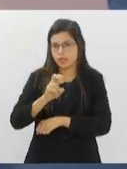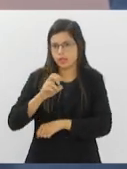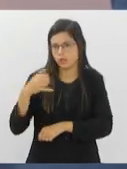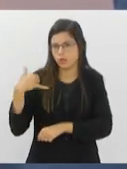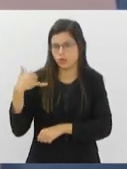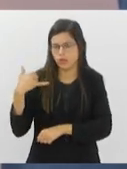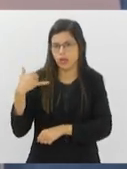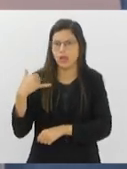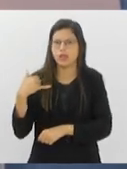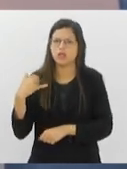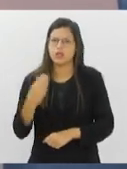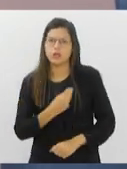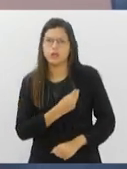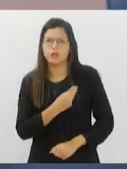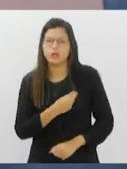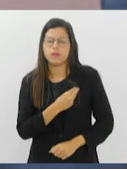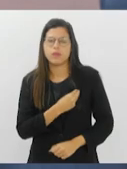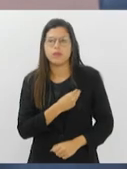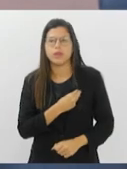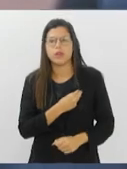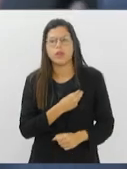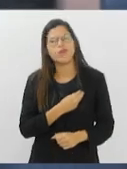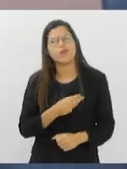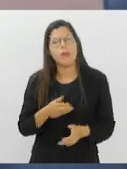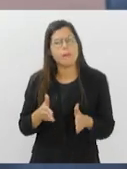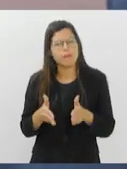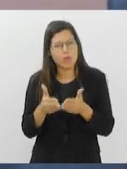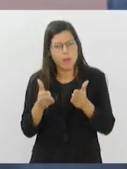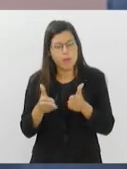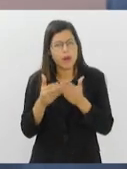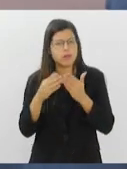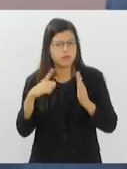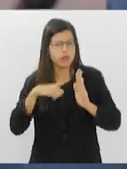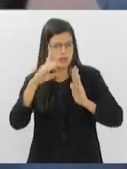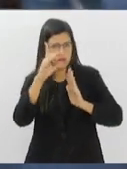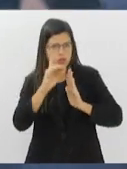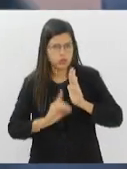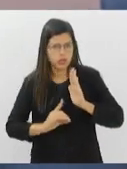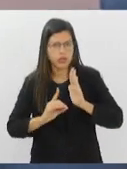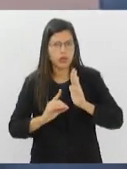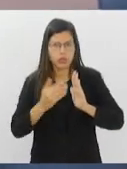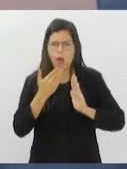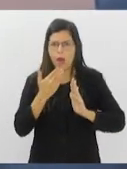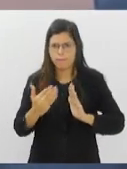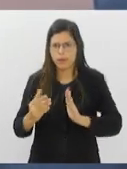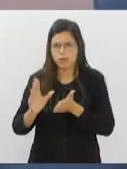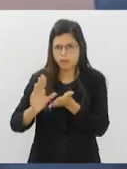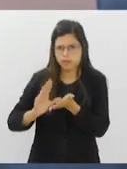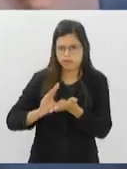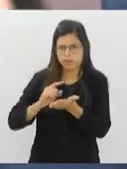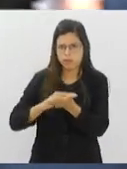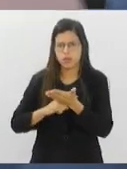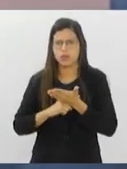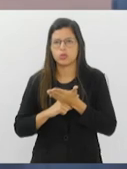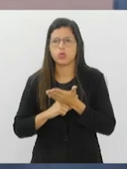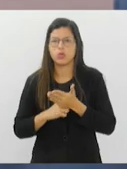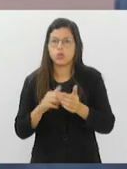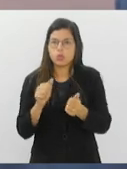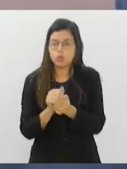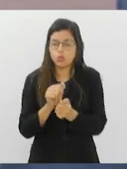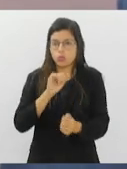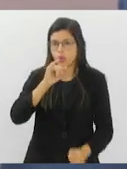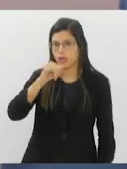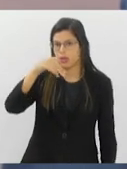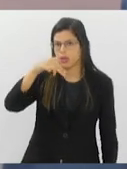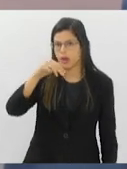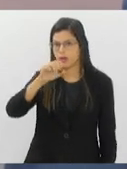em vulnerabilidade, ele tem direito a pleitear esse benefício. Esse benefício é pleiteado junto ao